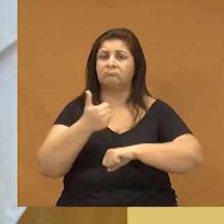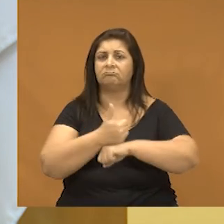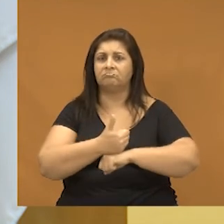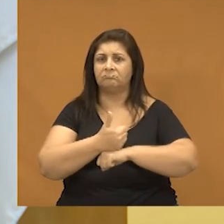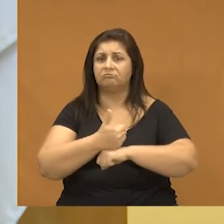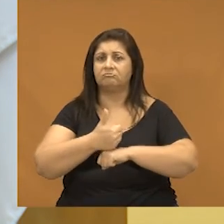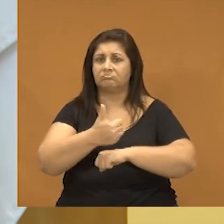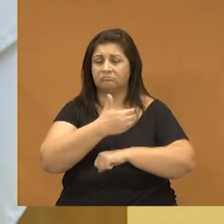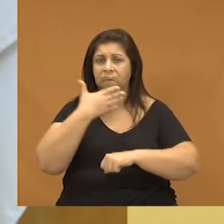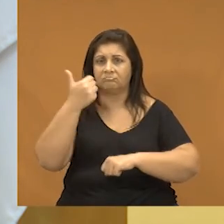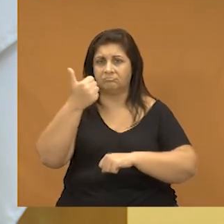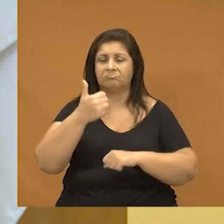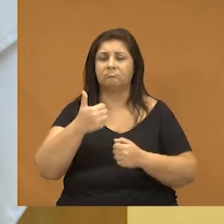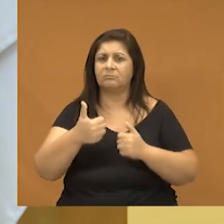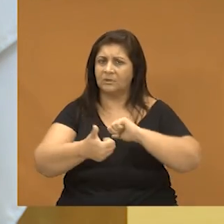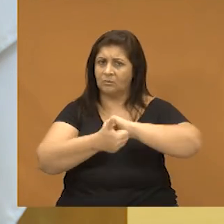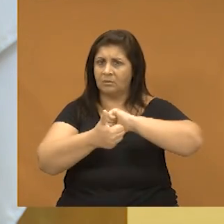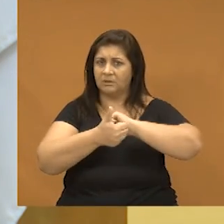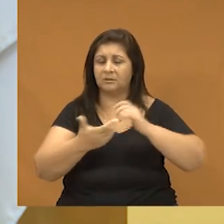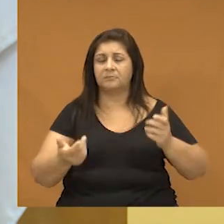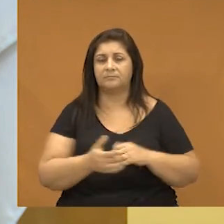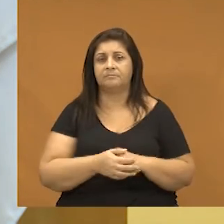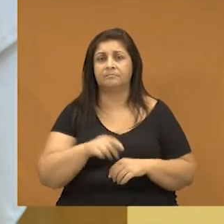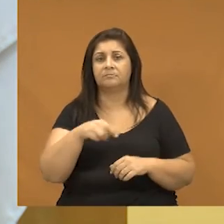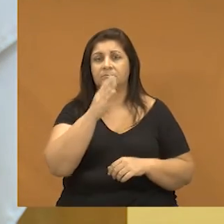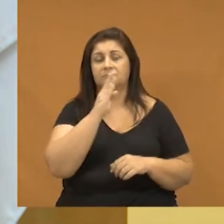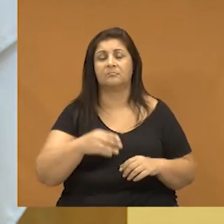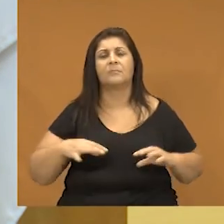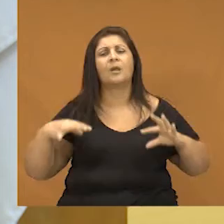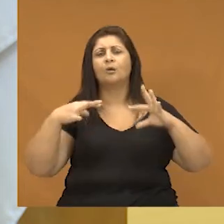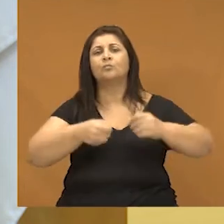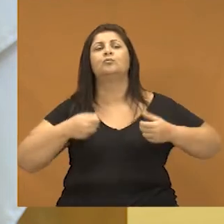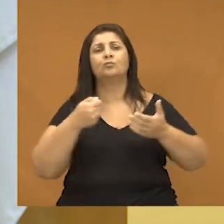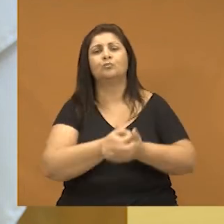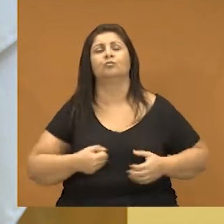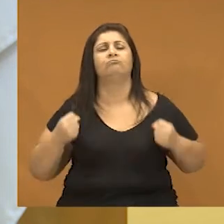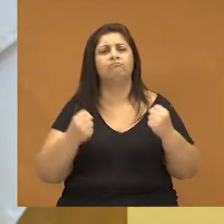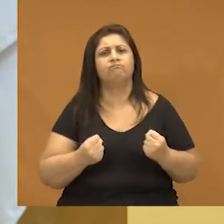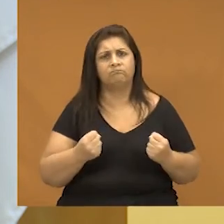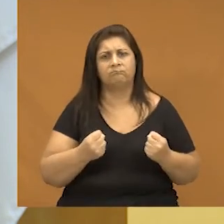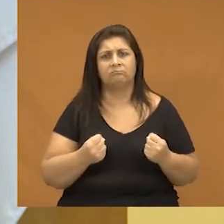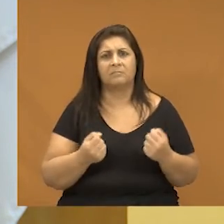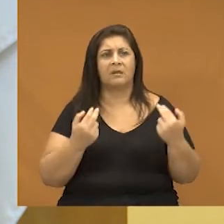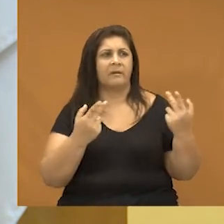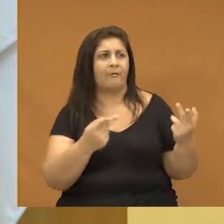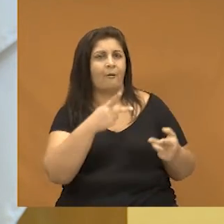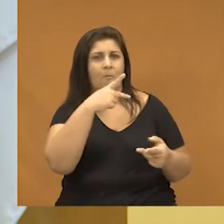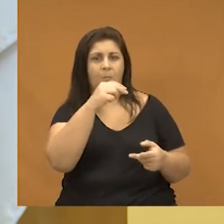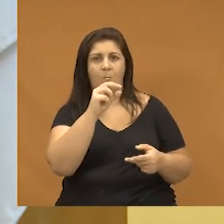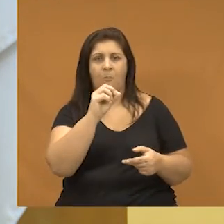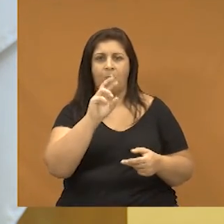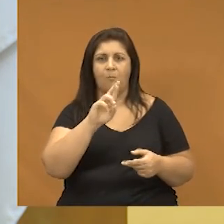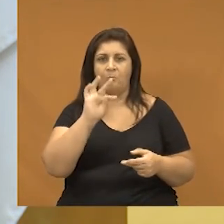que nesse país, vereador Arildo, todo mundo luta por alguma coisa, né? Assim como está o pessoal do Porto Velho aqui,